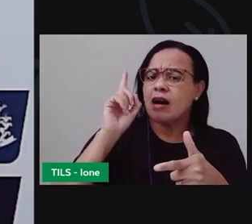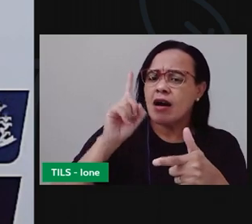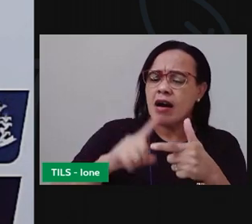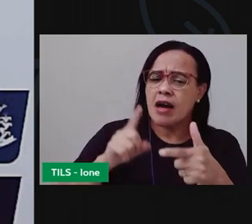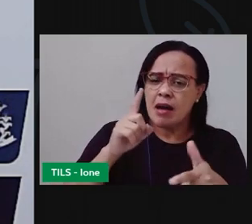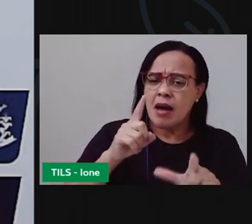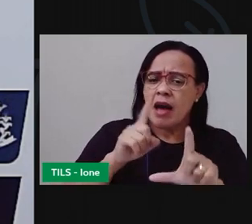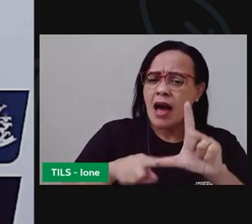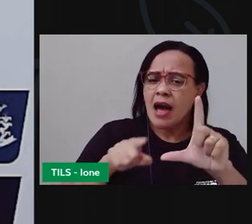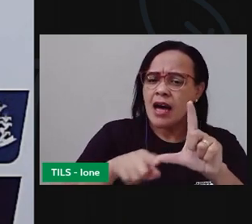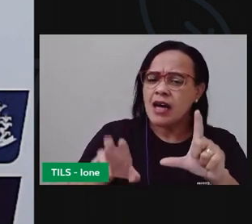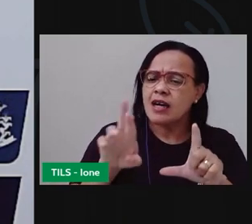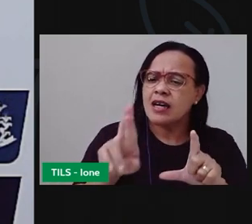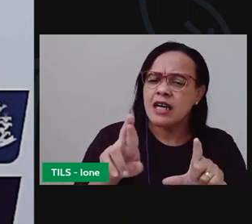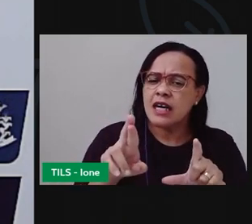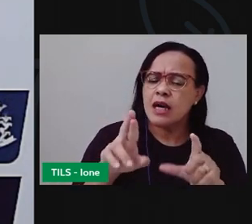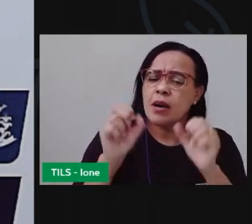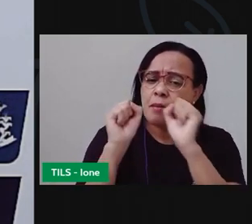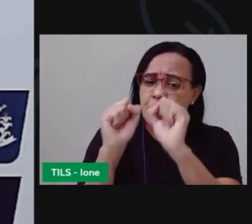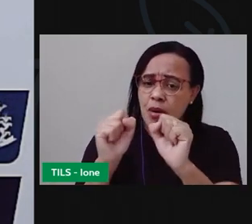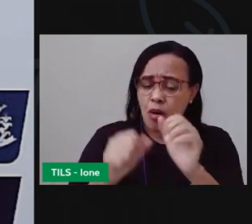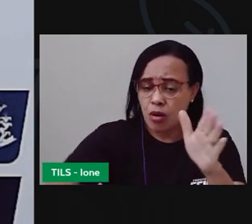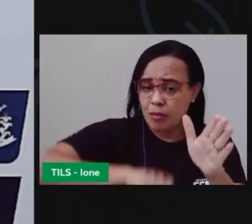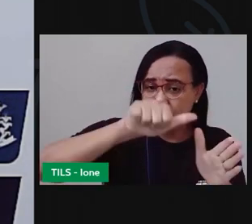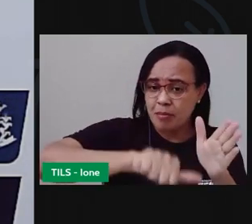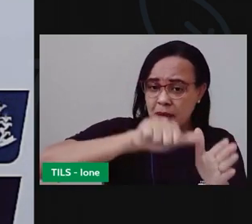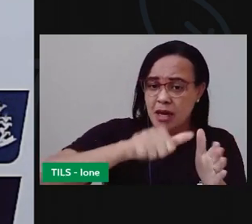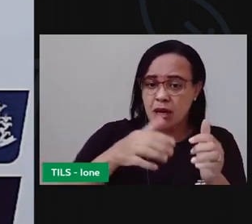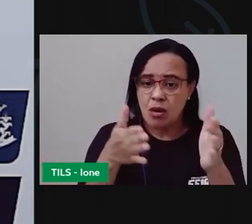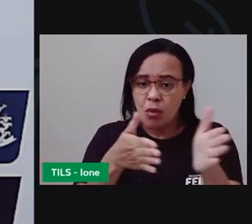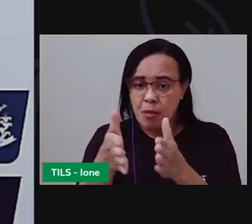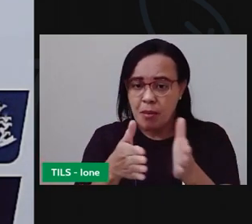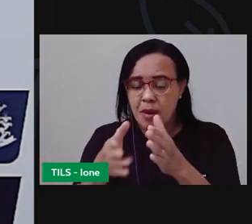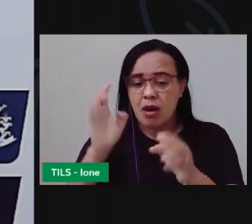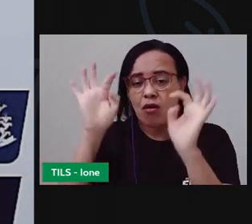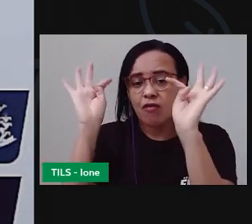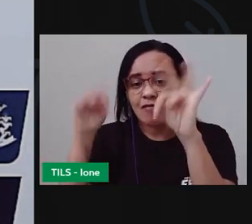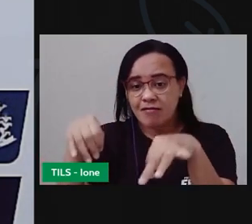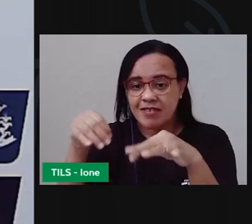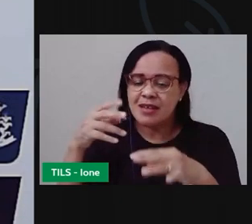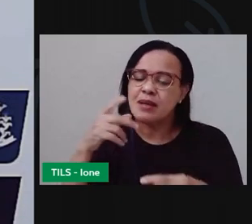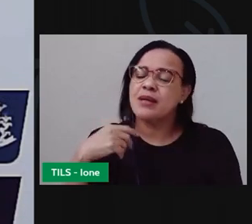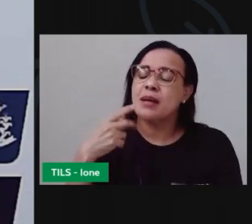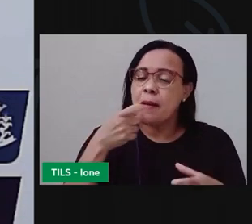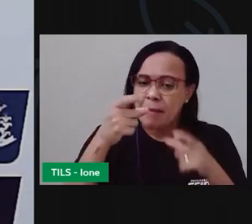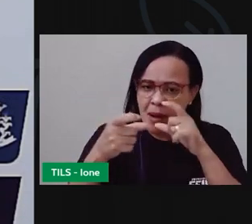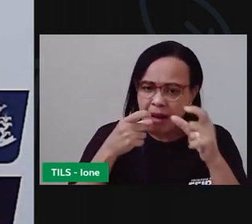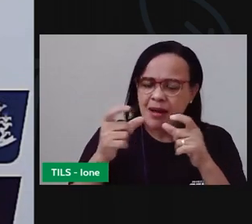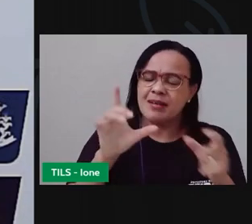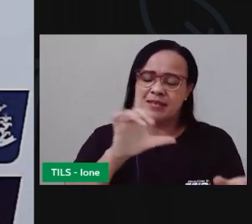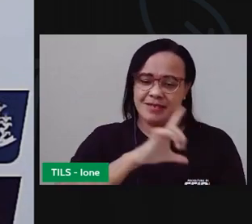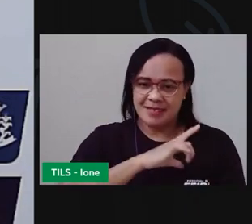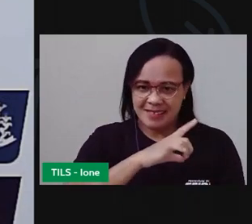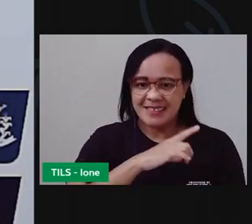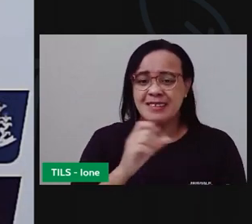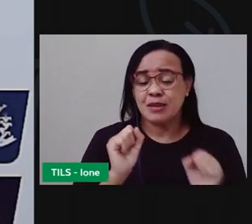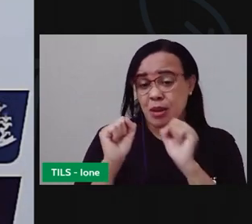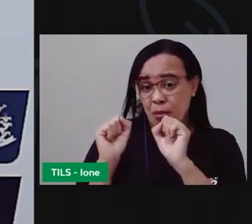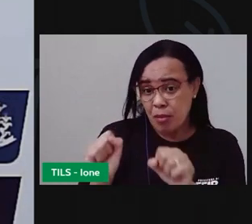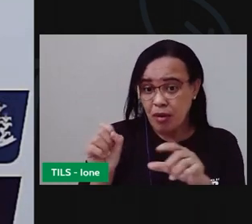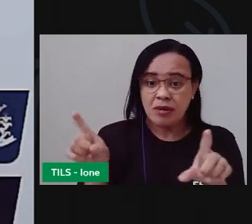presente no início no meio ou no final das palavras temos que ela pode